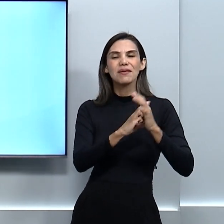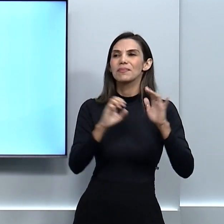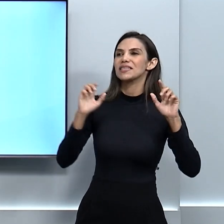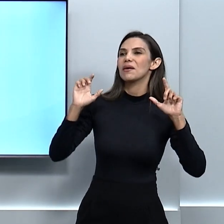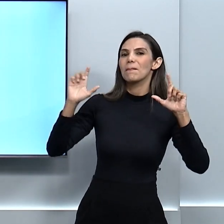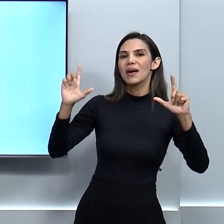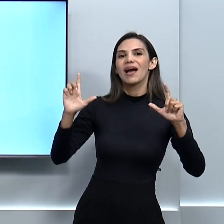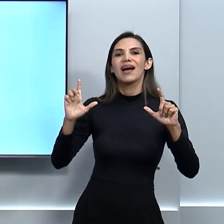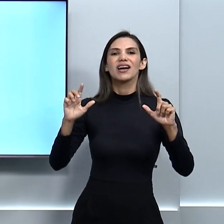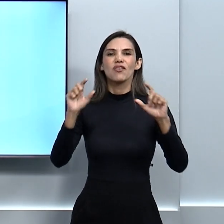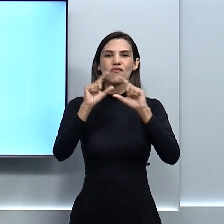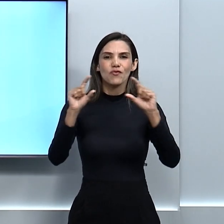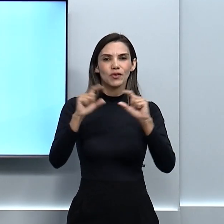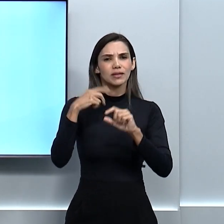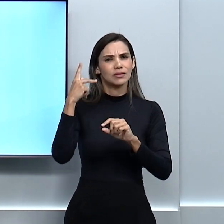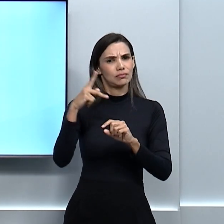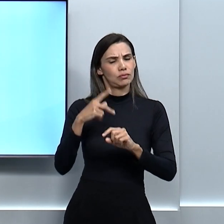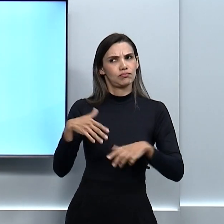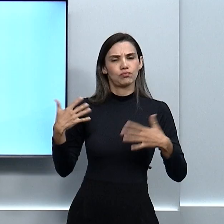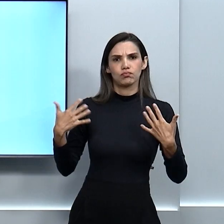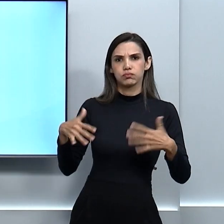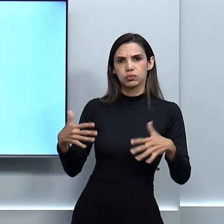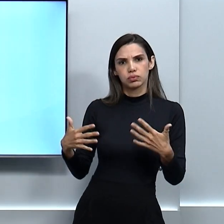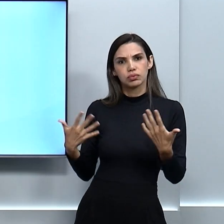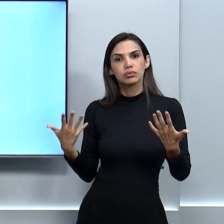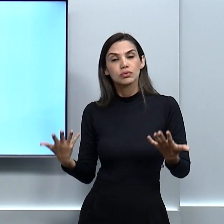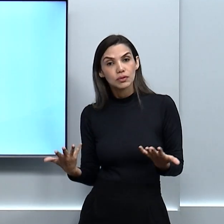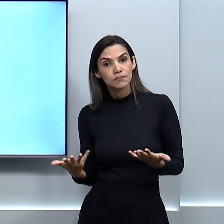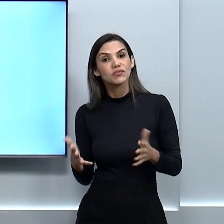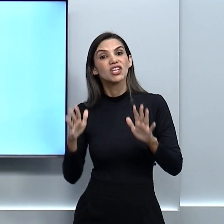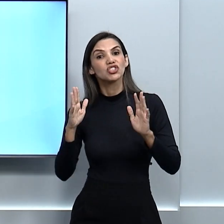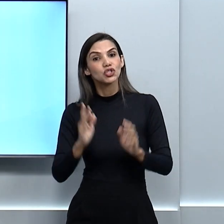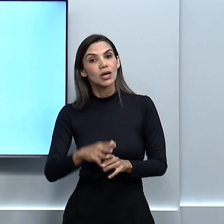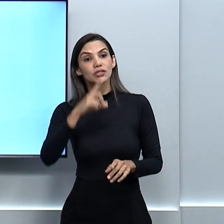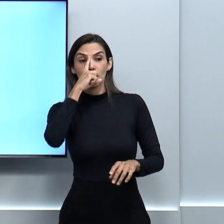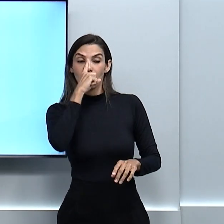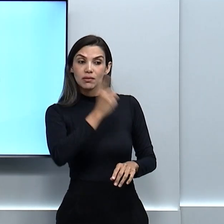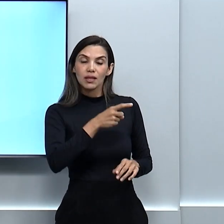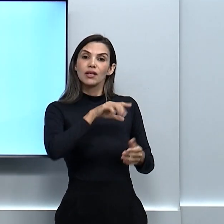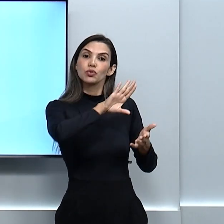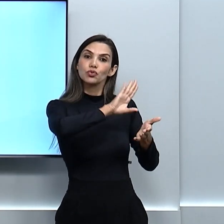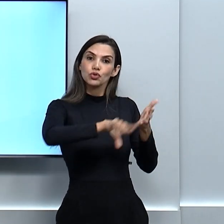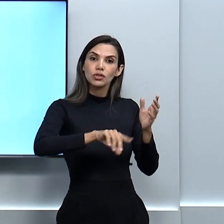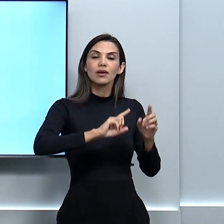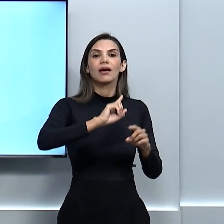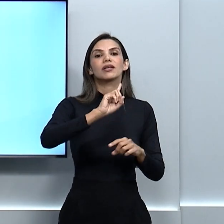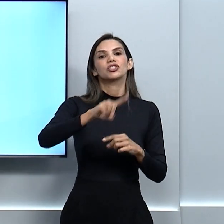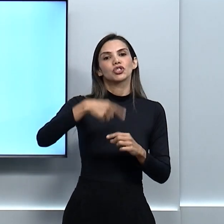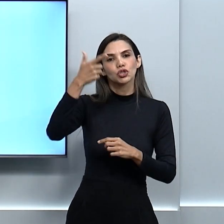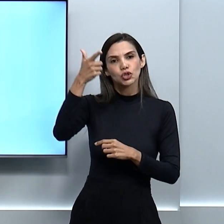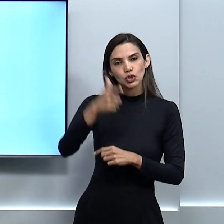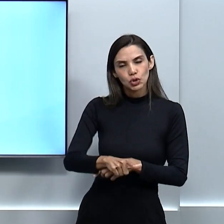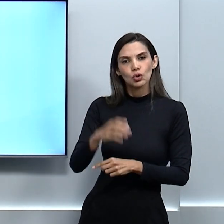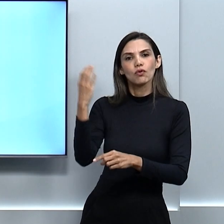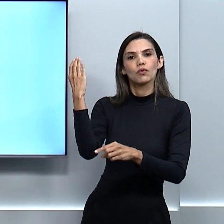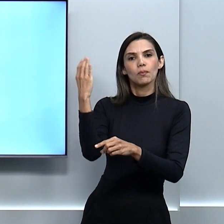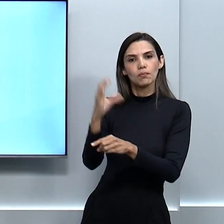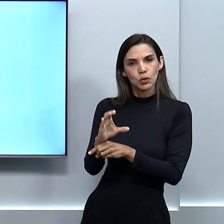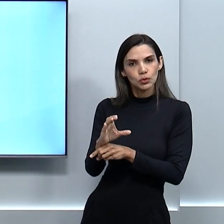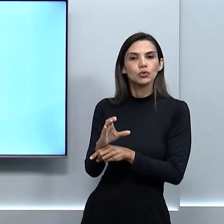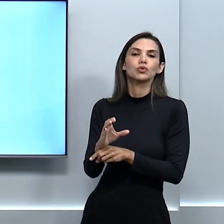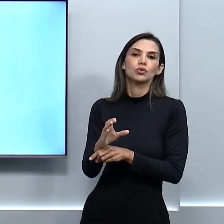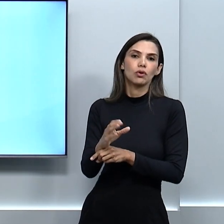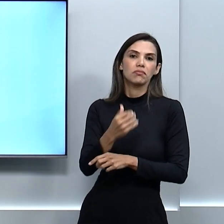frases políticas polêmicas. Mesmo após a ordem judicial de retirada, novas mensagens foram colocadas, o que